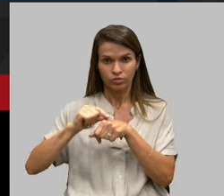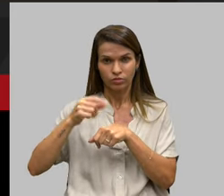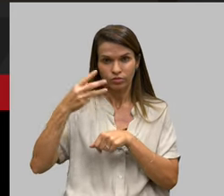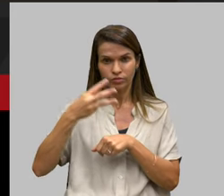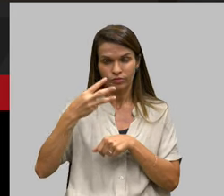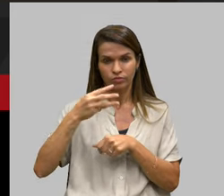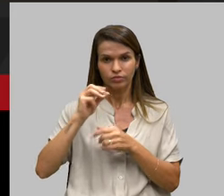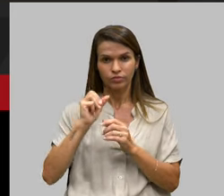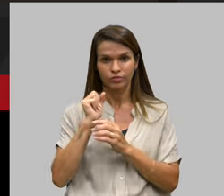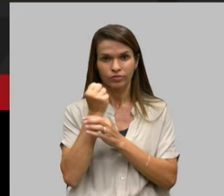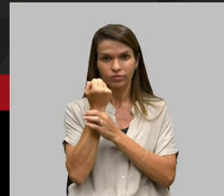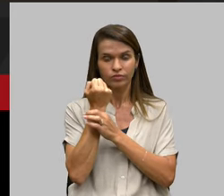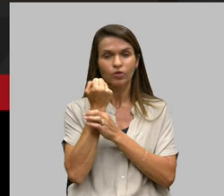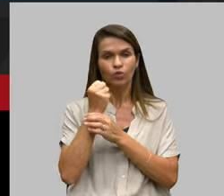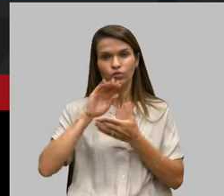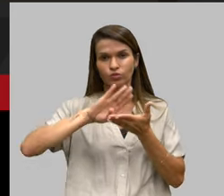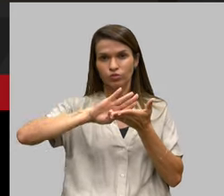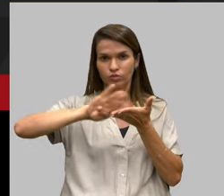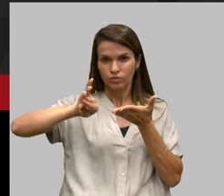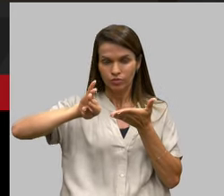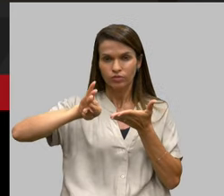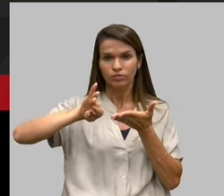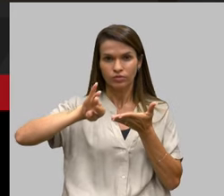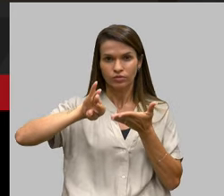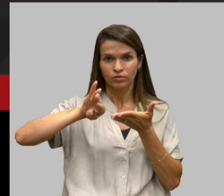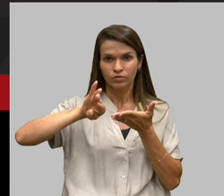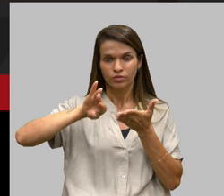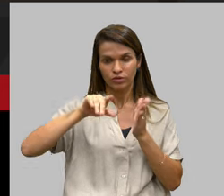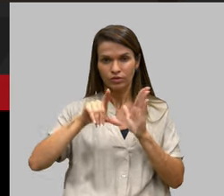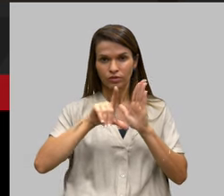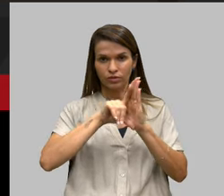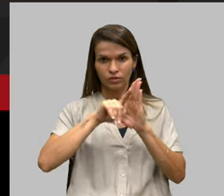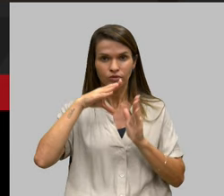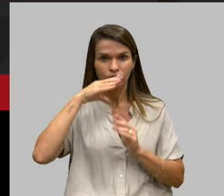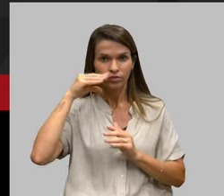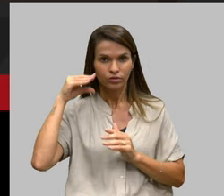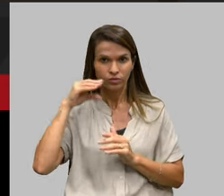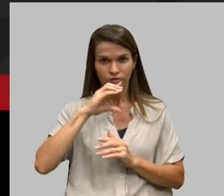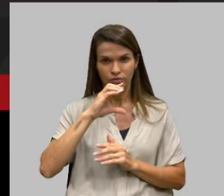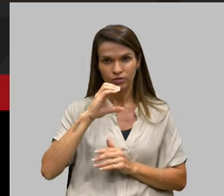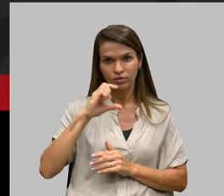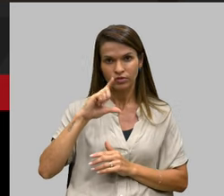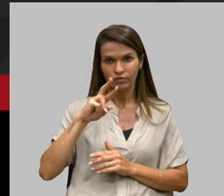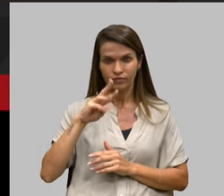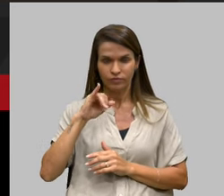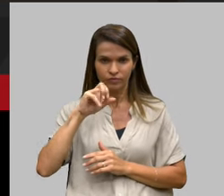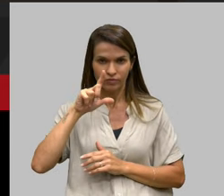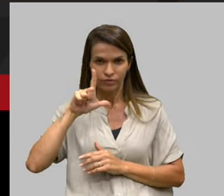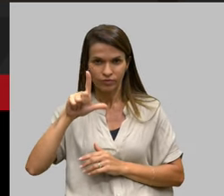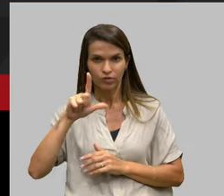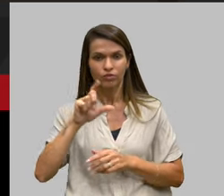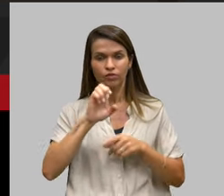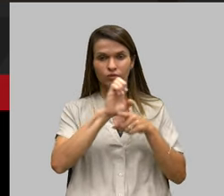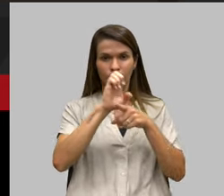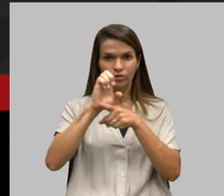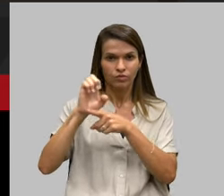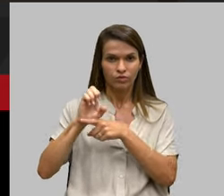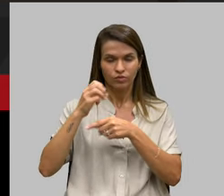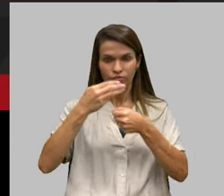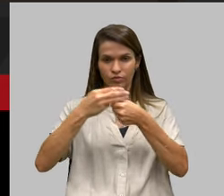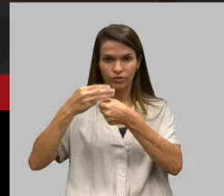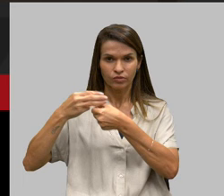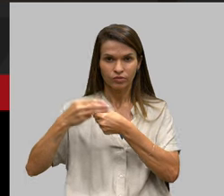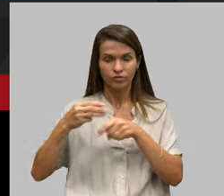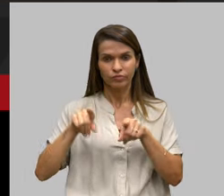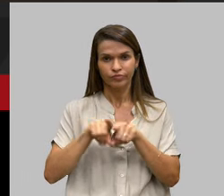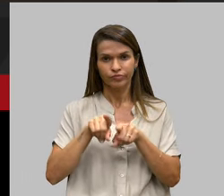dizia são excluídos do regime desta os servidores civis e militares da União do Estado Distrito Federal e municípios bem